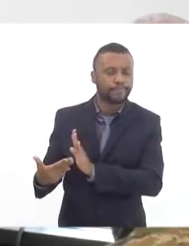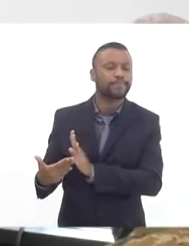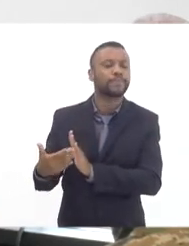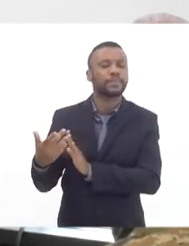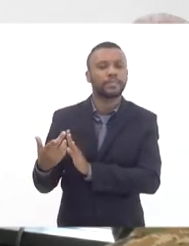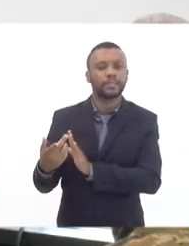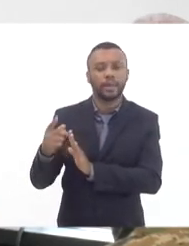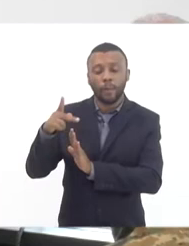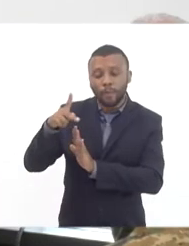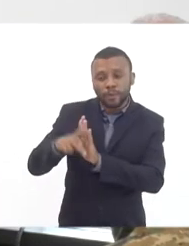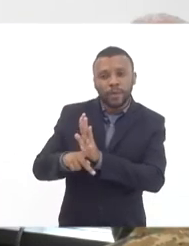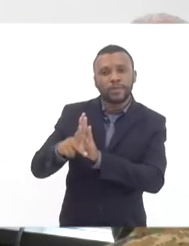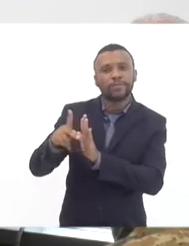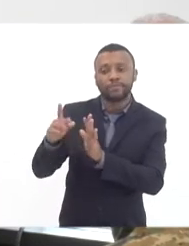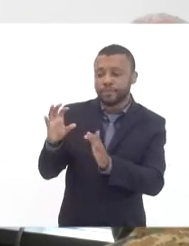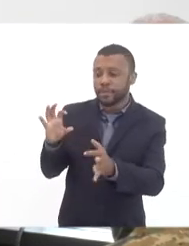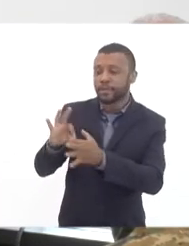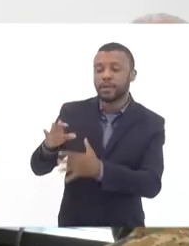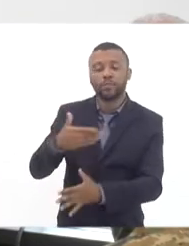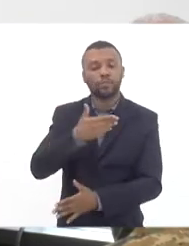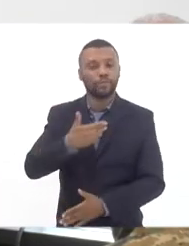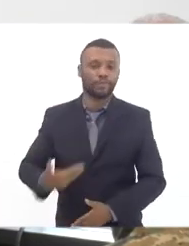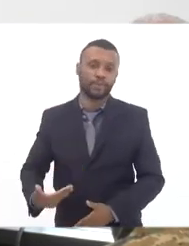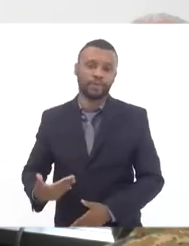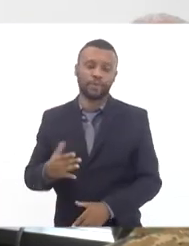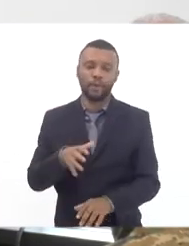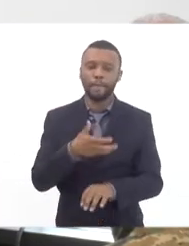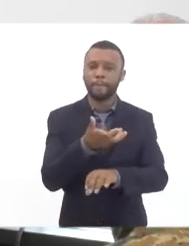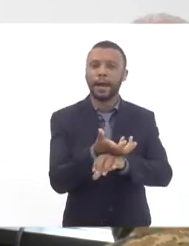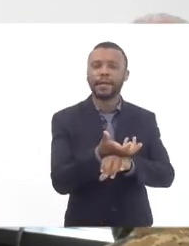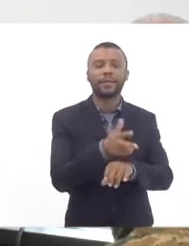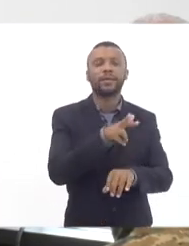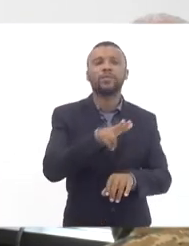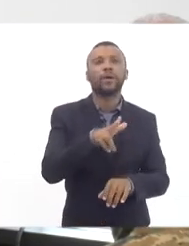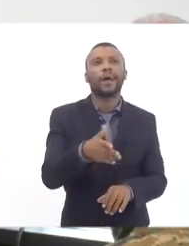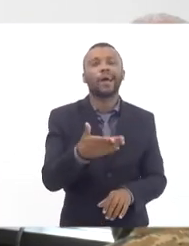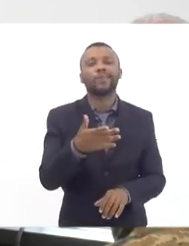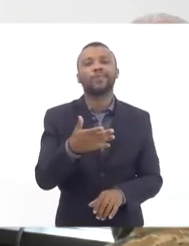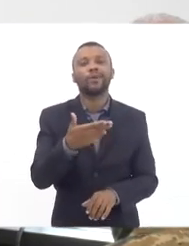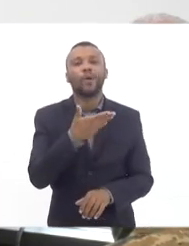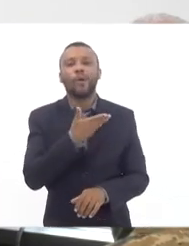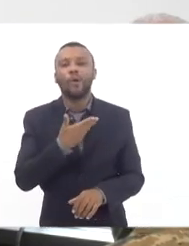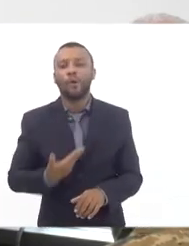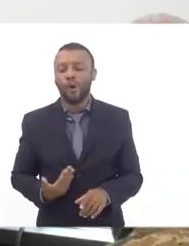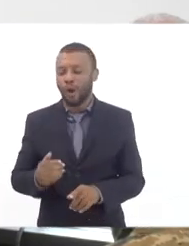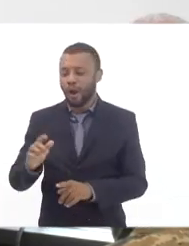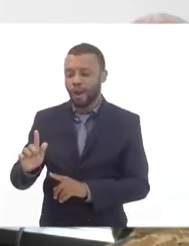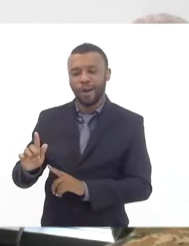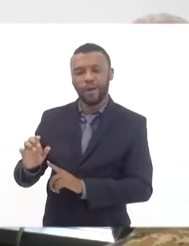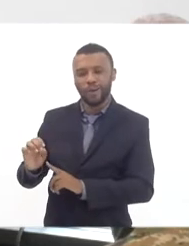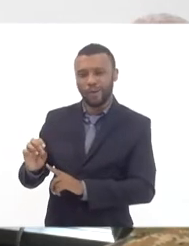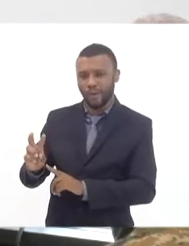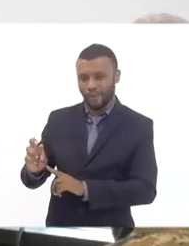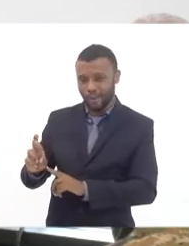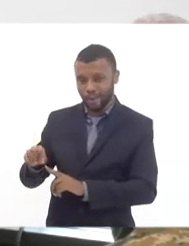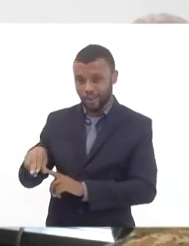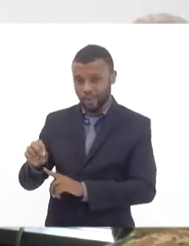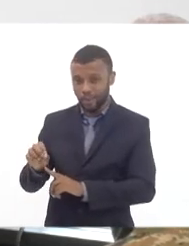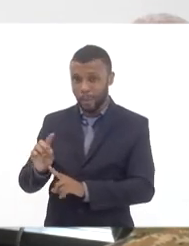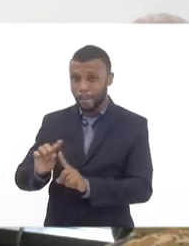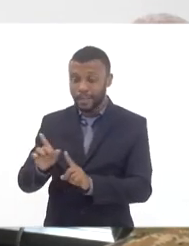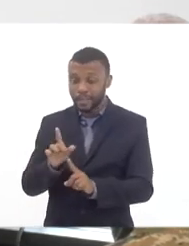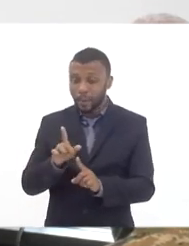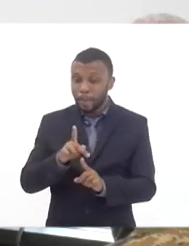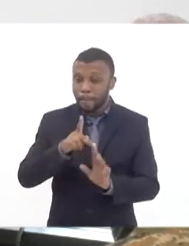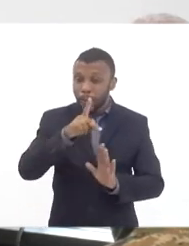projeto de Estado. O parque a gente não está falando de um projeto de governo, está falando de um projeto de espaço, de Estado, e que é um projeto que é